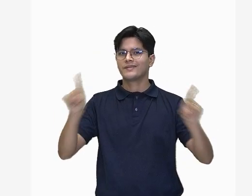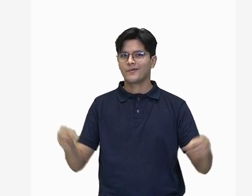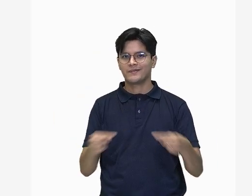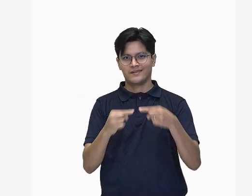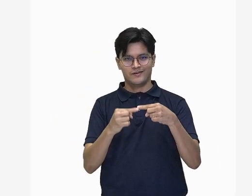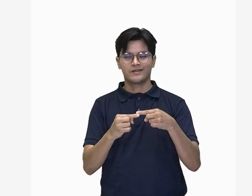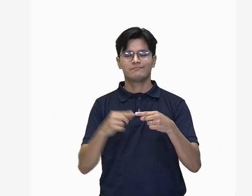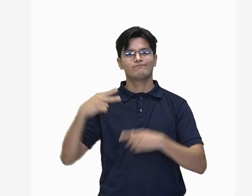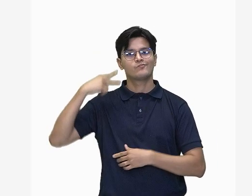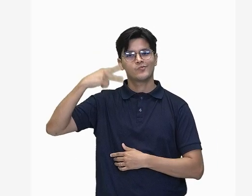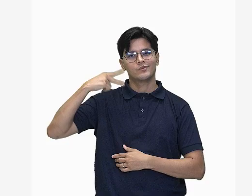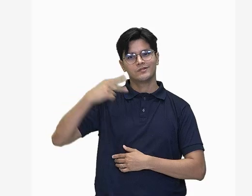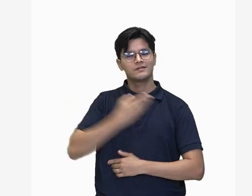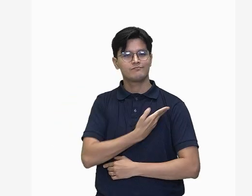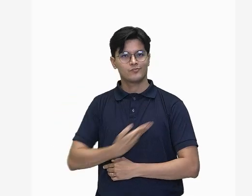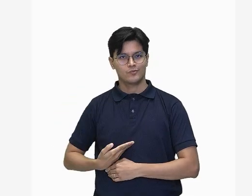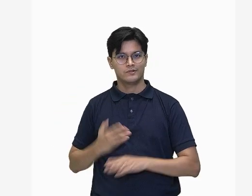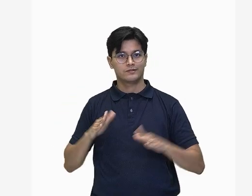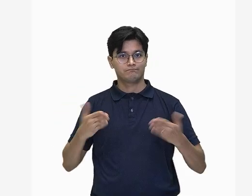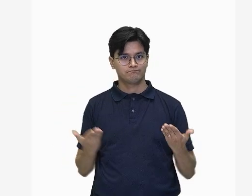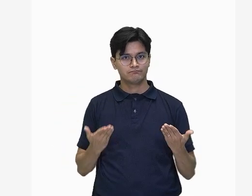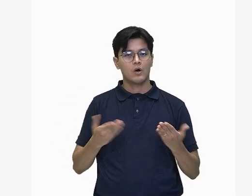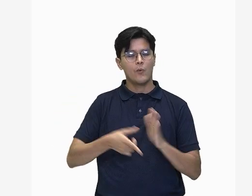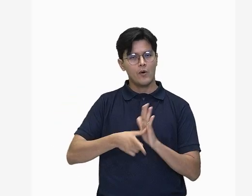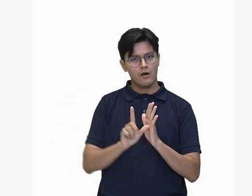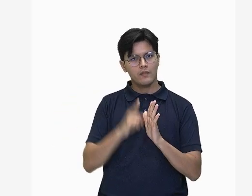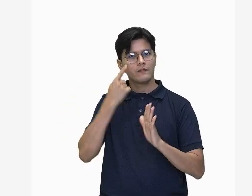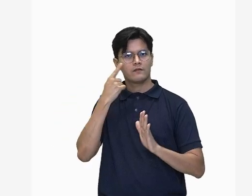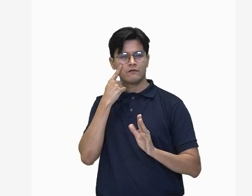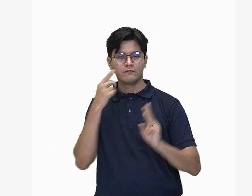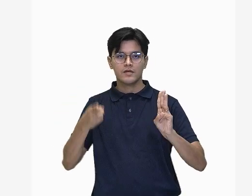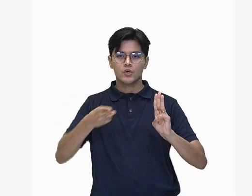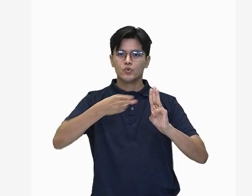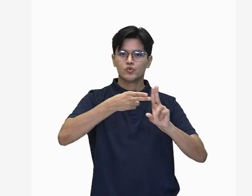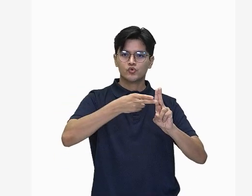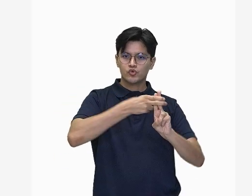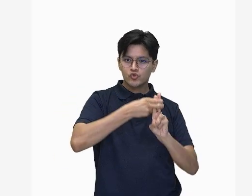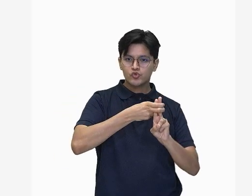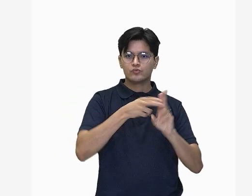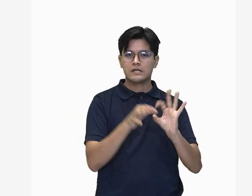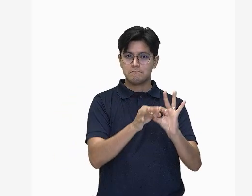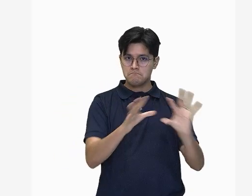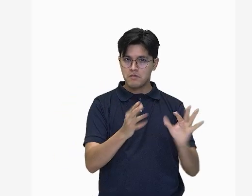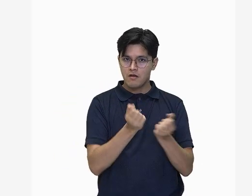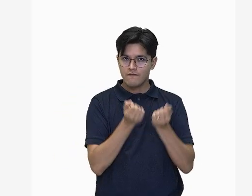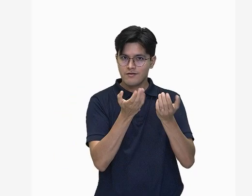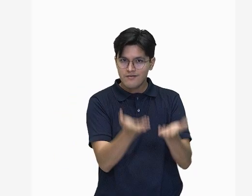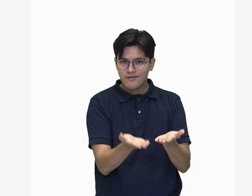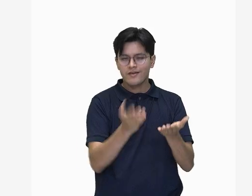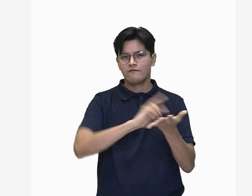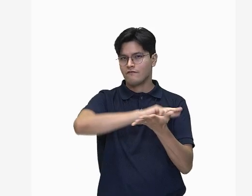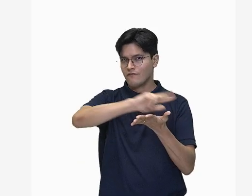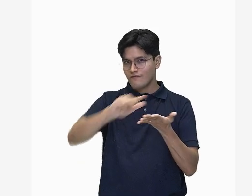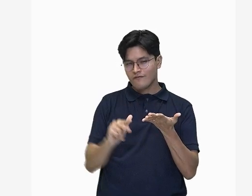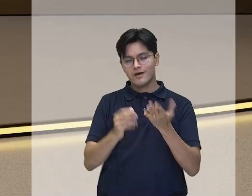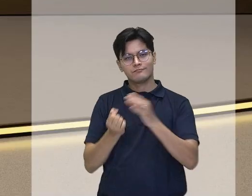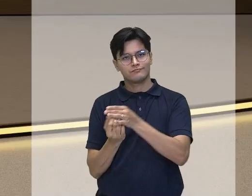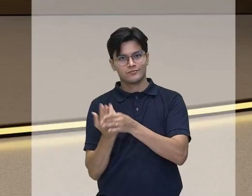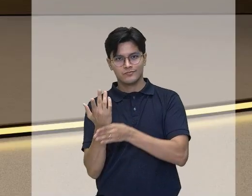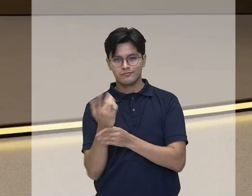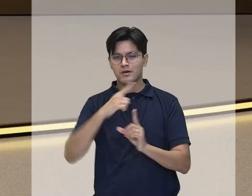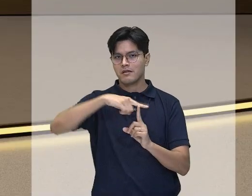SUS oferece diferentes fitoterápicos, tem as farmácias vivas, né? Então existe uma relação, né, entre esses